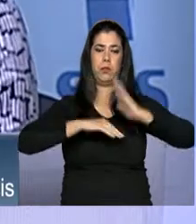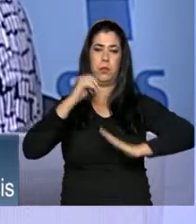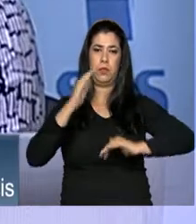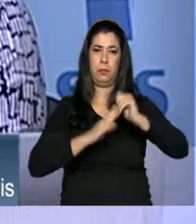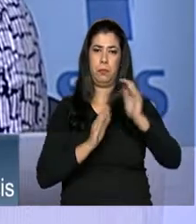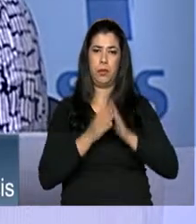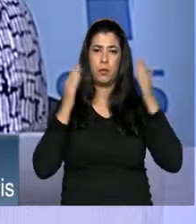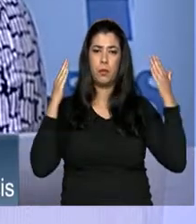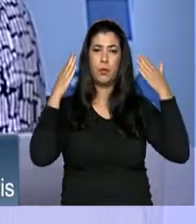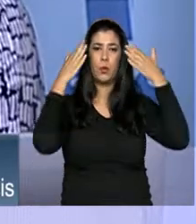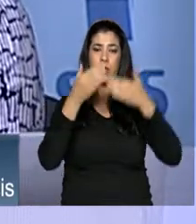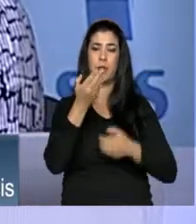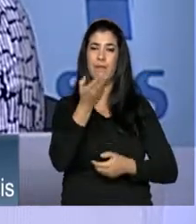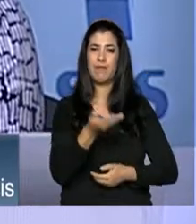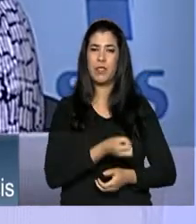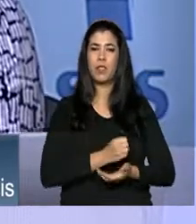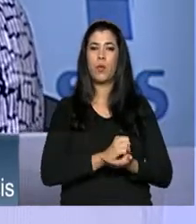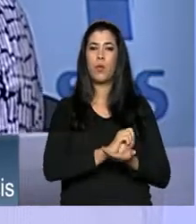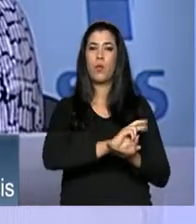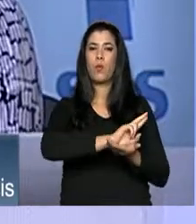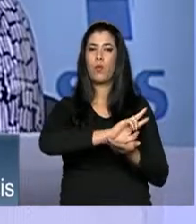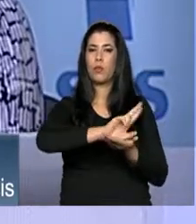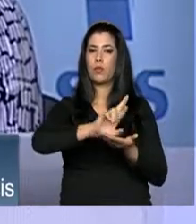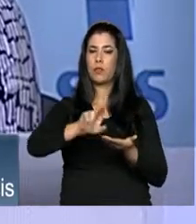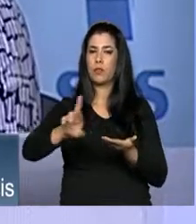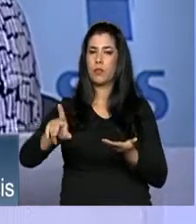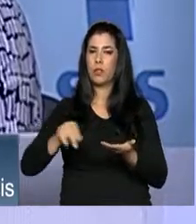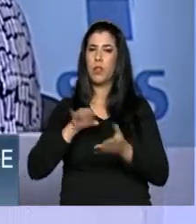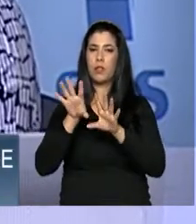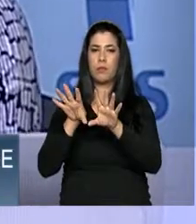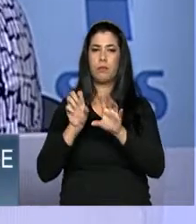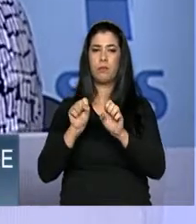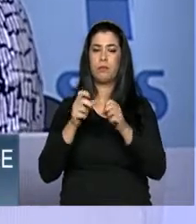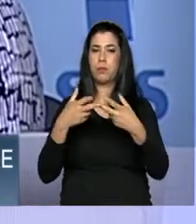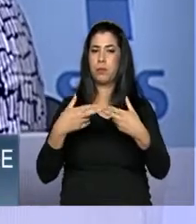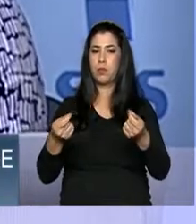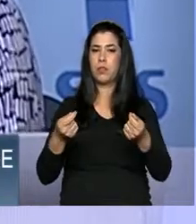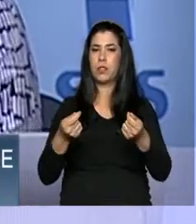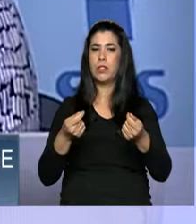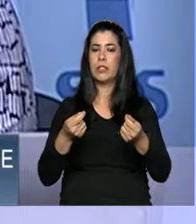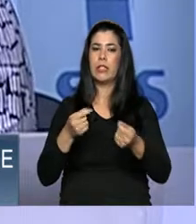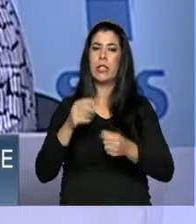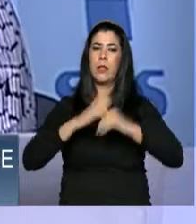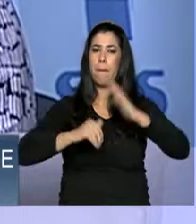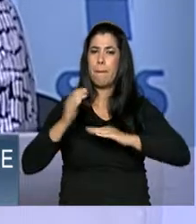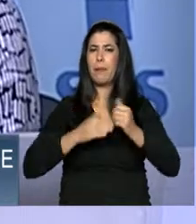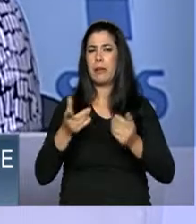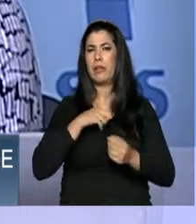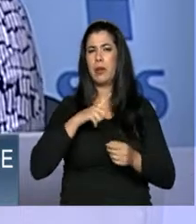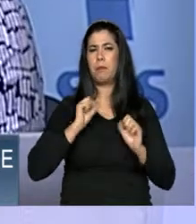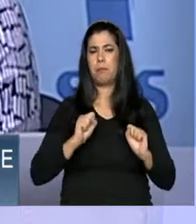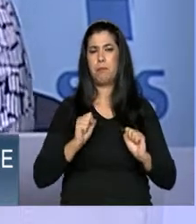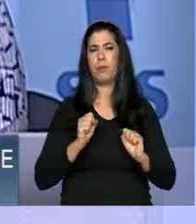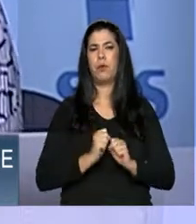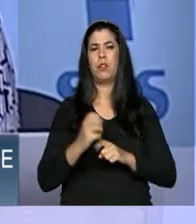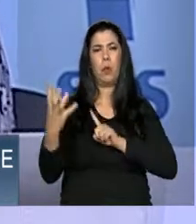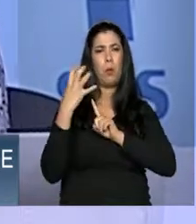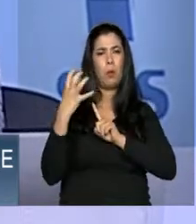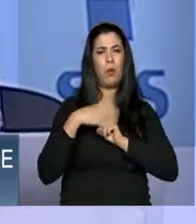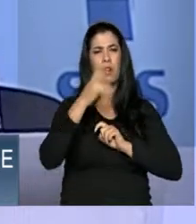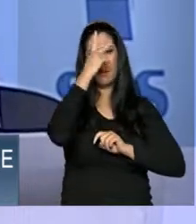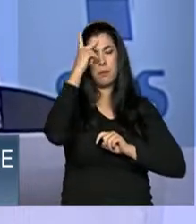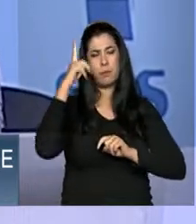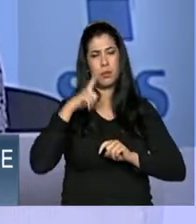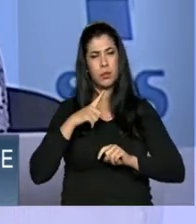esses fatores de risco, elas têm um impacto positivo no sentido da redução das doenças crônicas